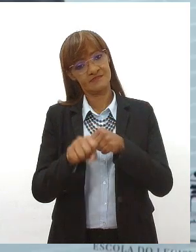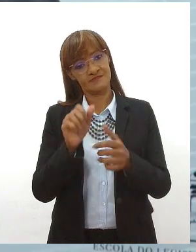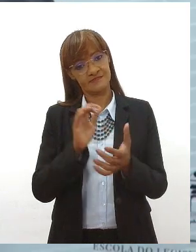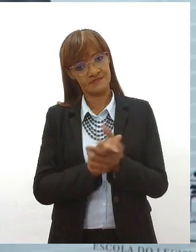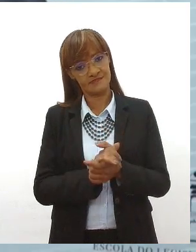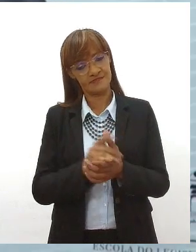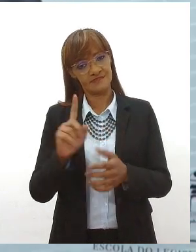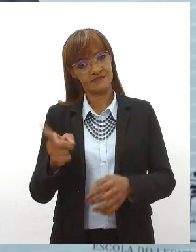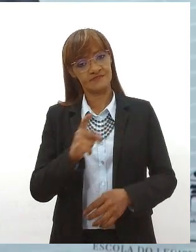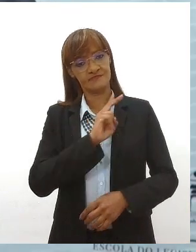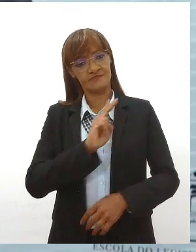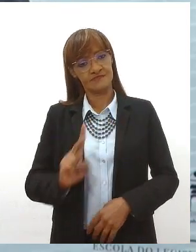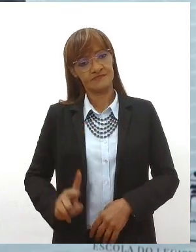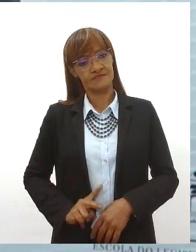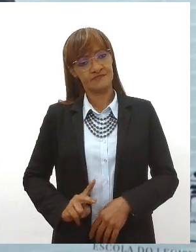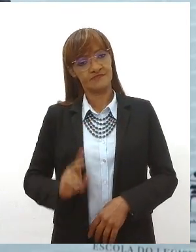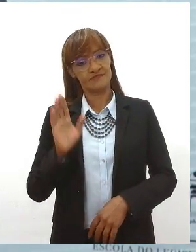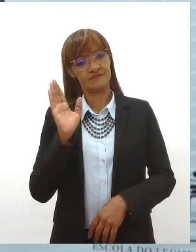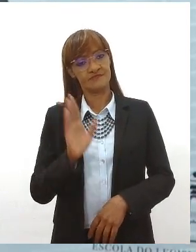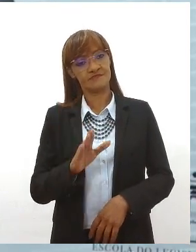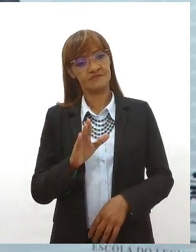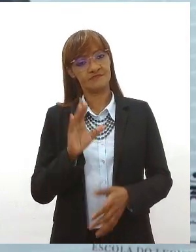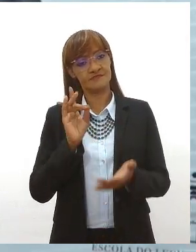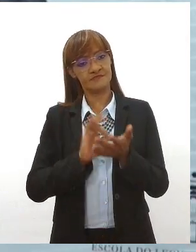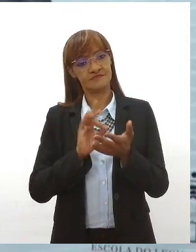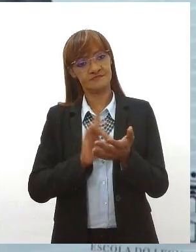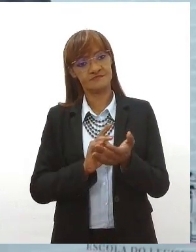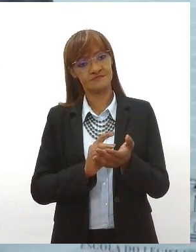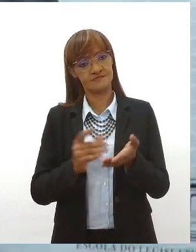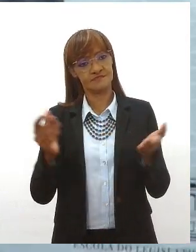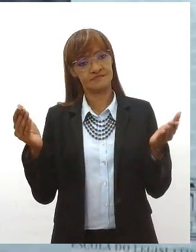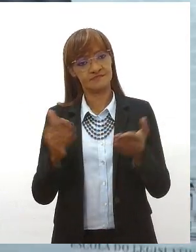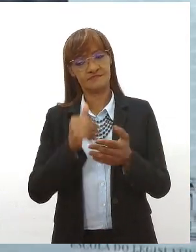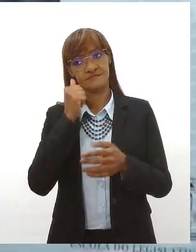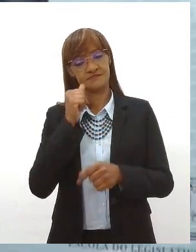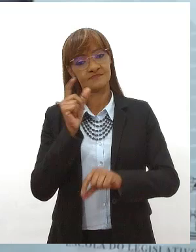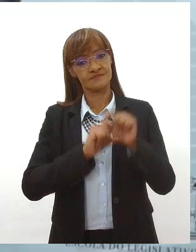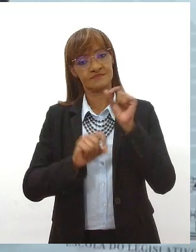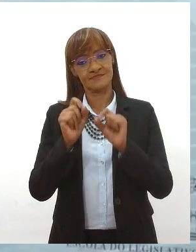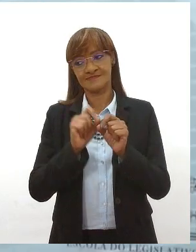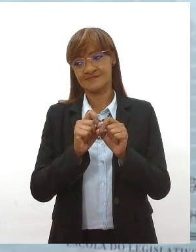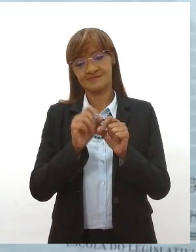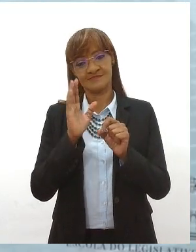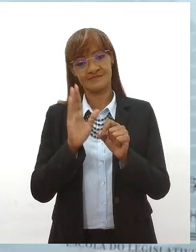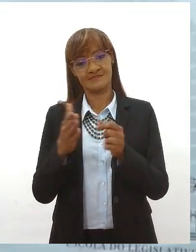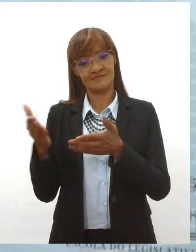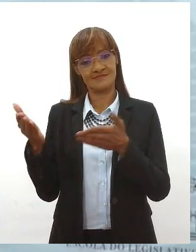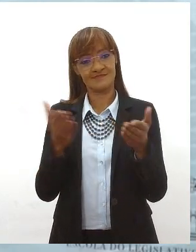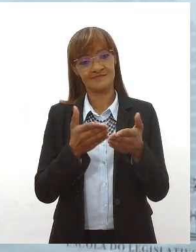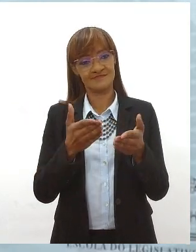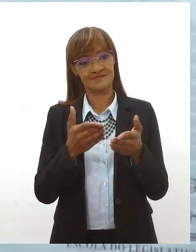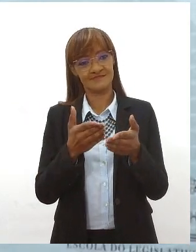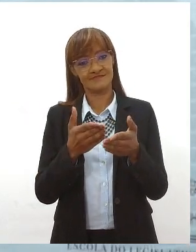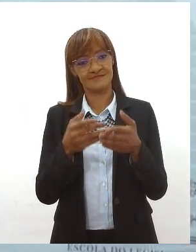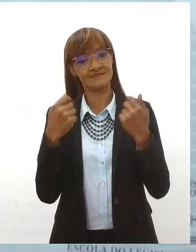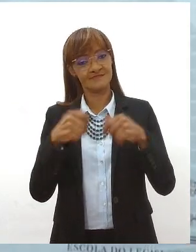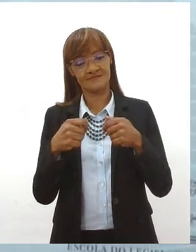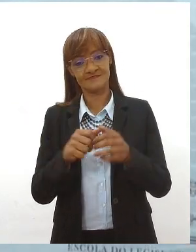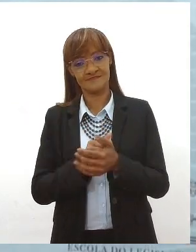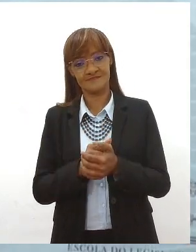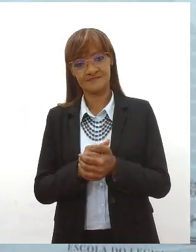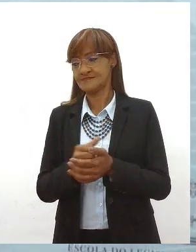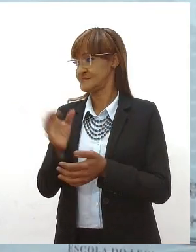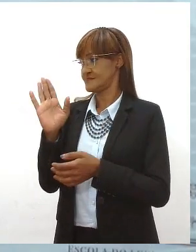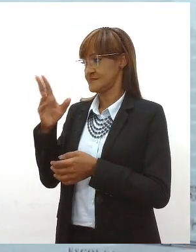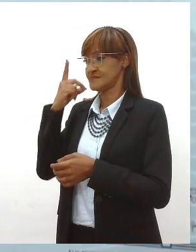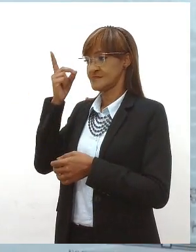e a deputada trouxe, nesse Dia Internacional da Mulher, esta questão que precisa ser colocada cada vez mais em evidência. Deputada, muito bom dia, realmente é